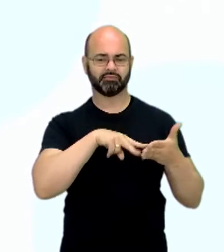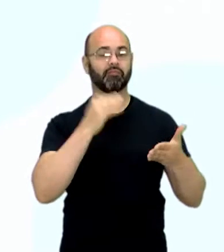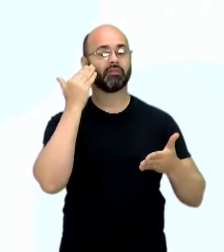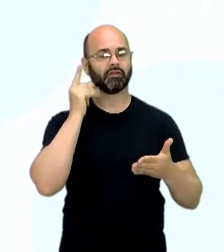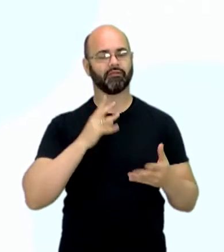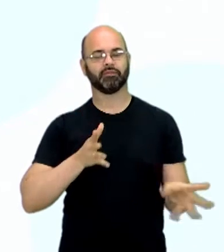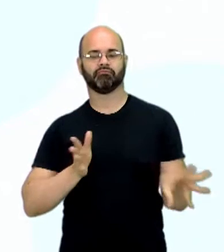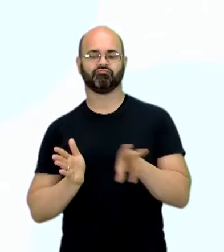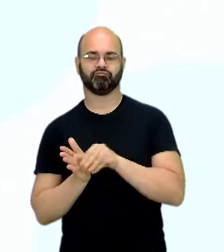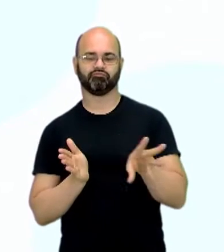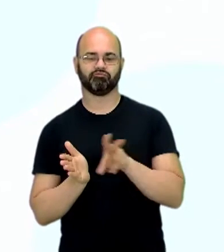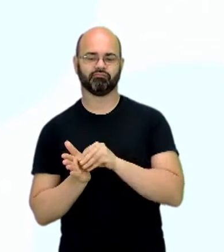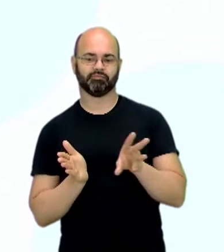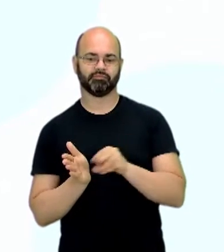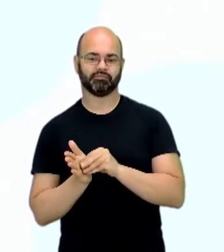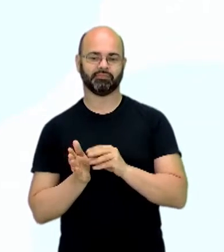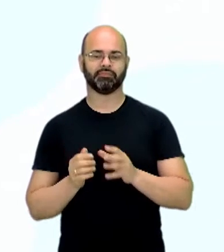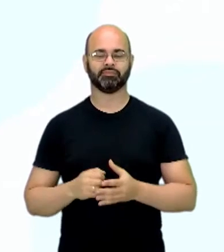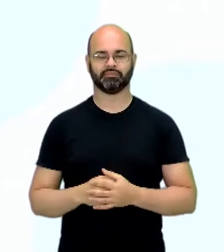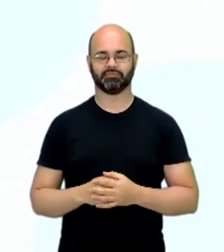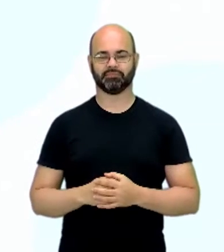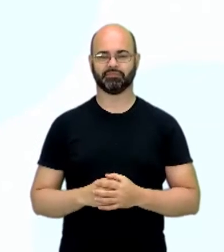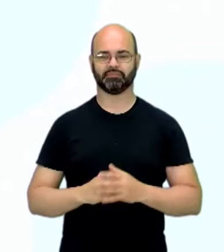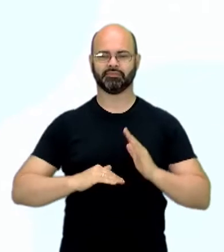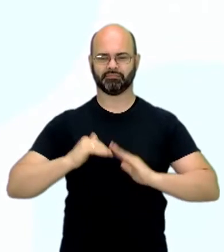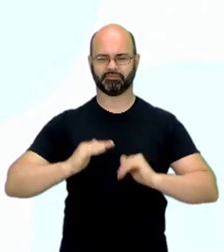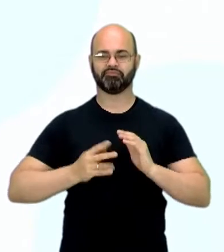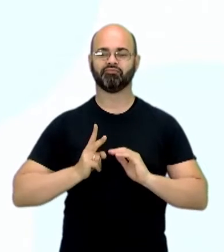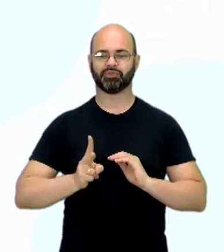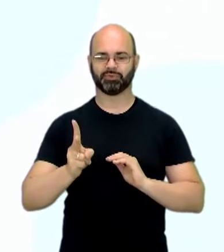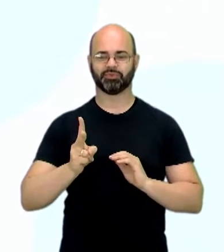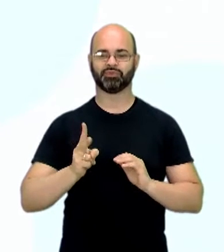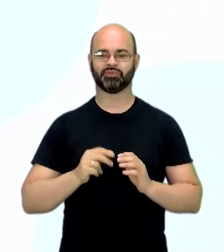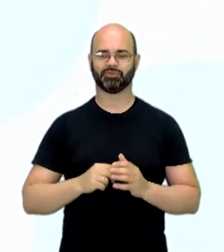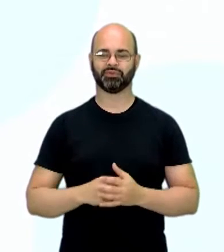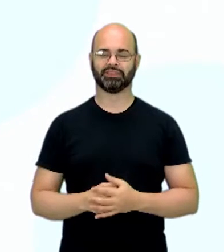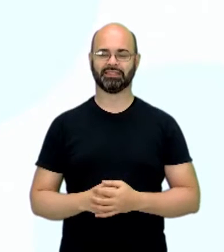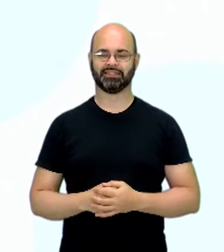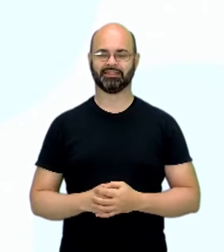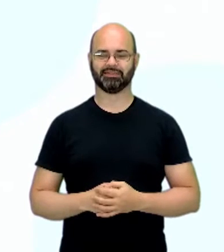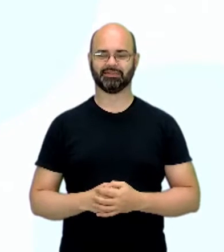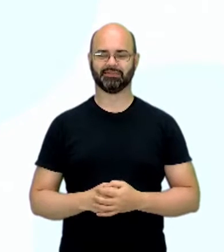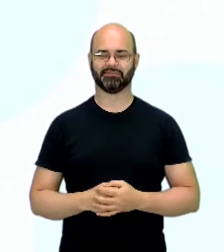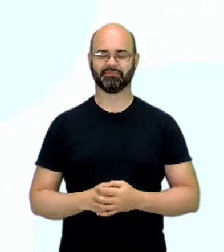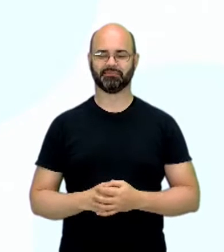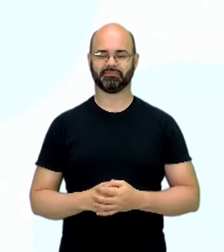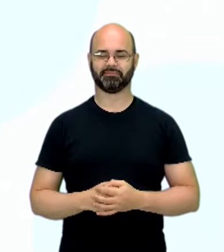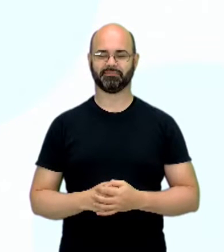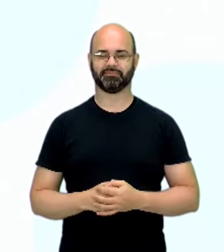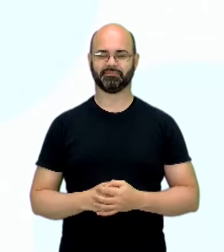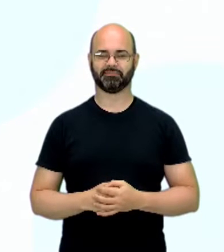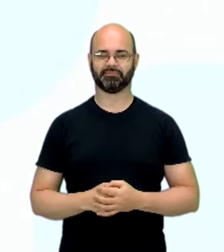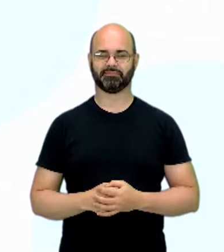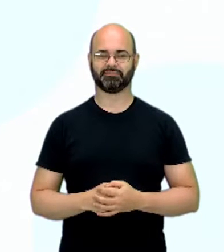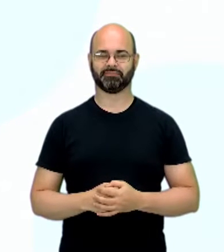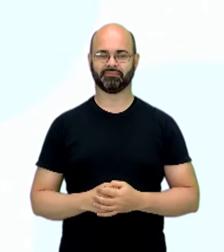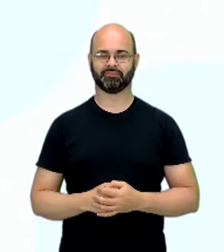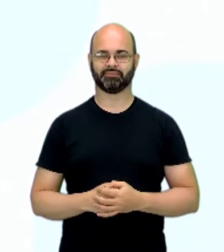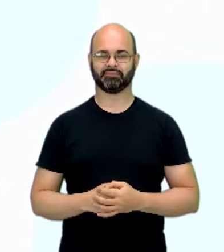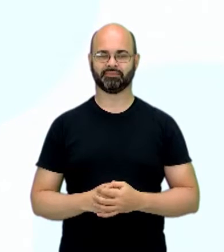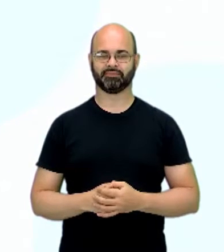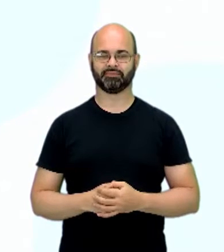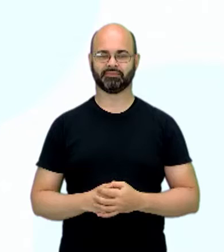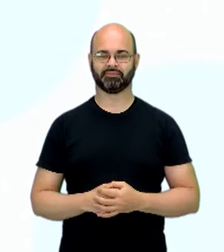Então a gente vai continuar com essa habilidade aí, né, de juntar as ideias principais de um texto, tomando